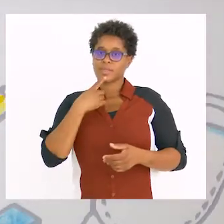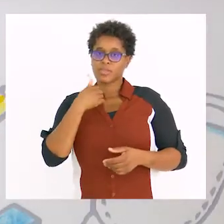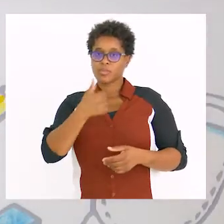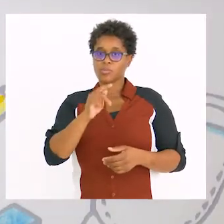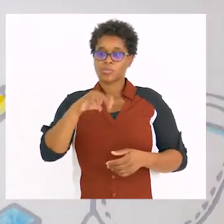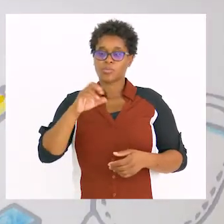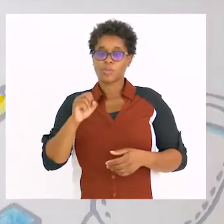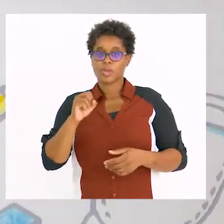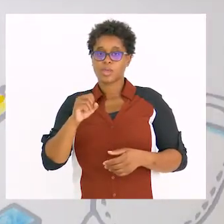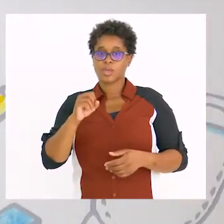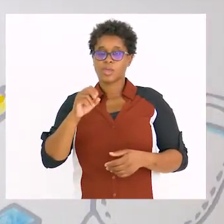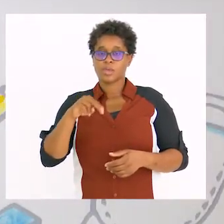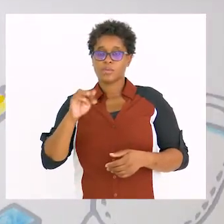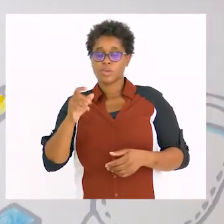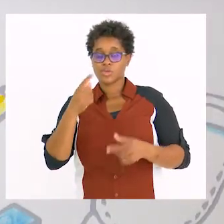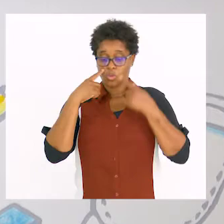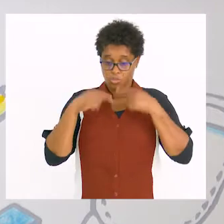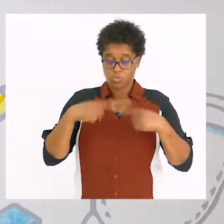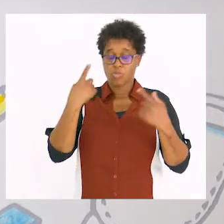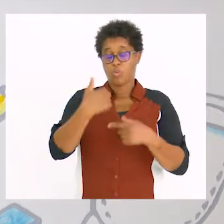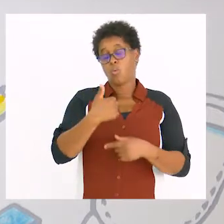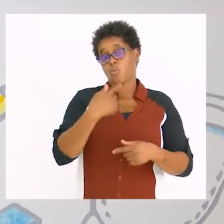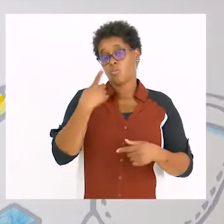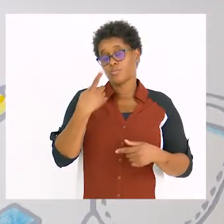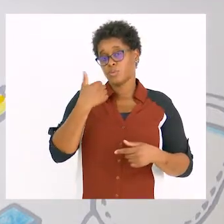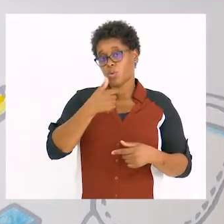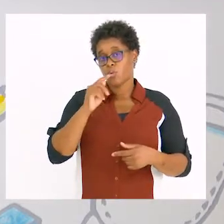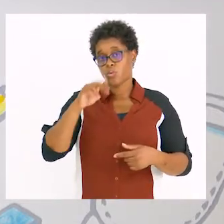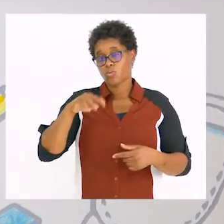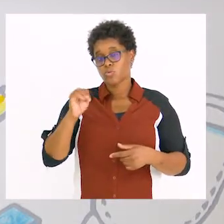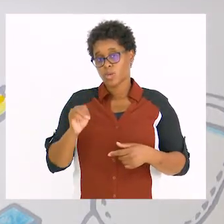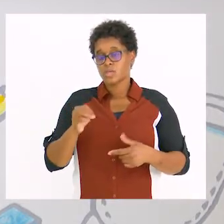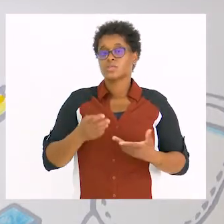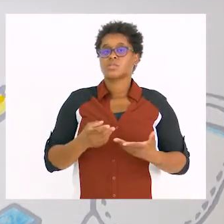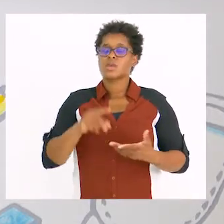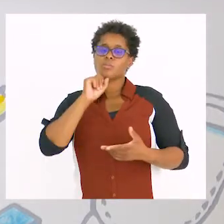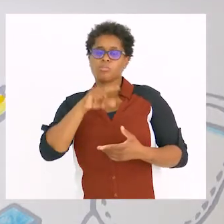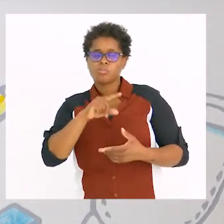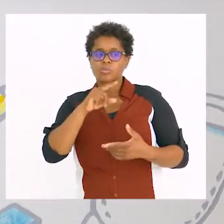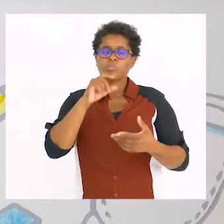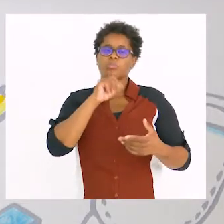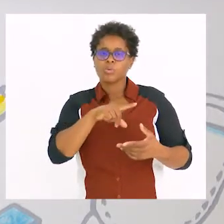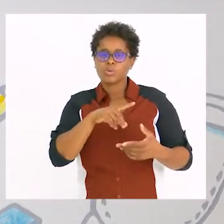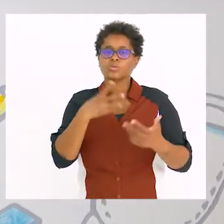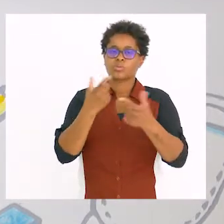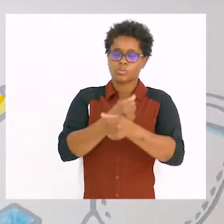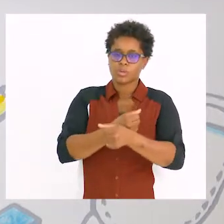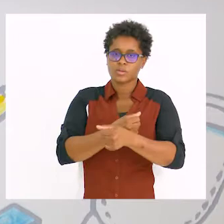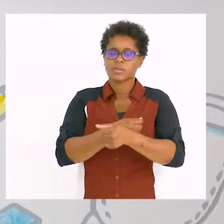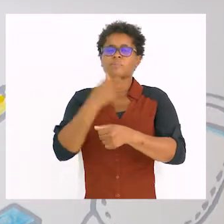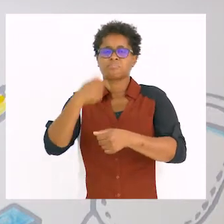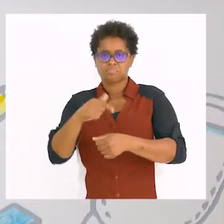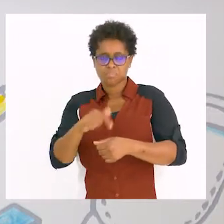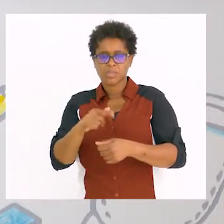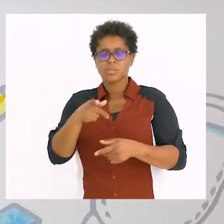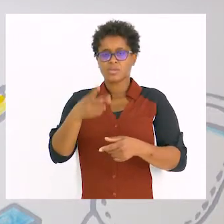Entende-se por bens públicos os bens em que, para consumir, tem que